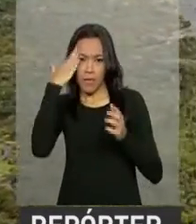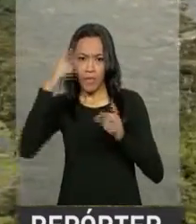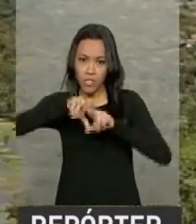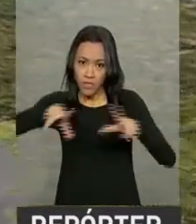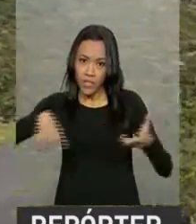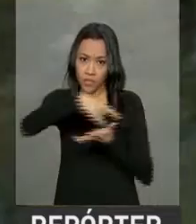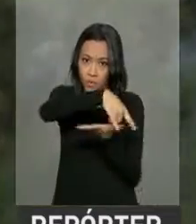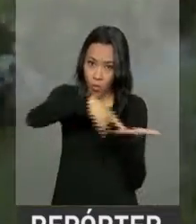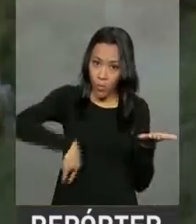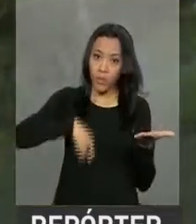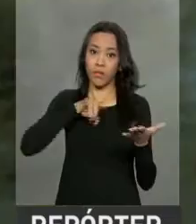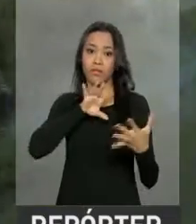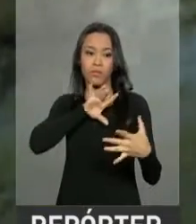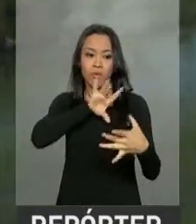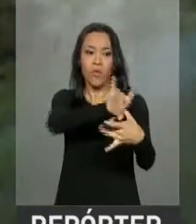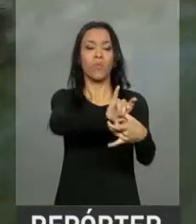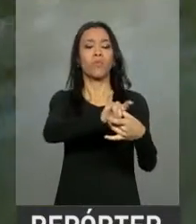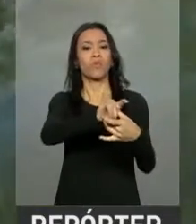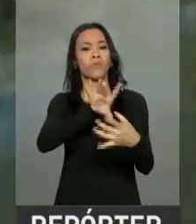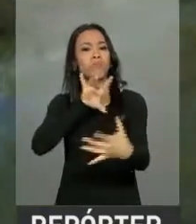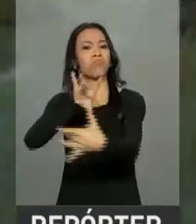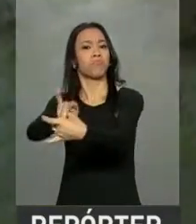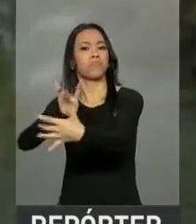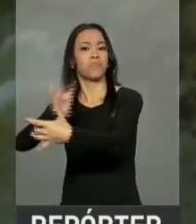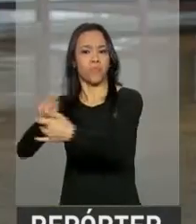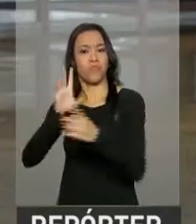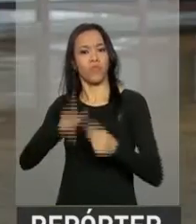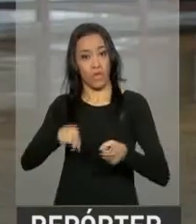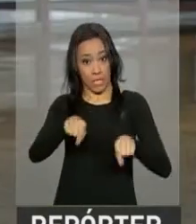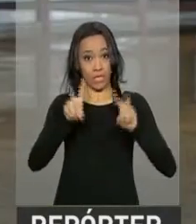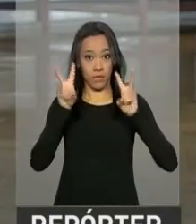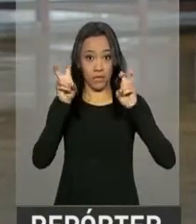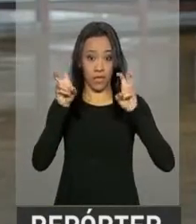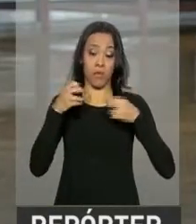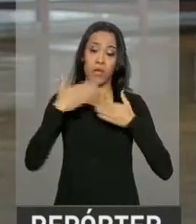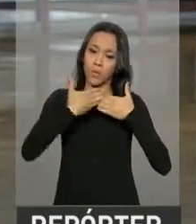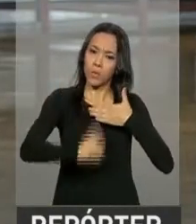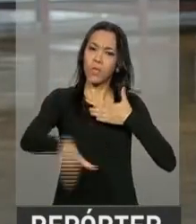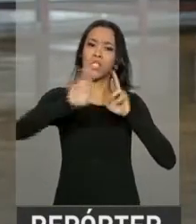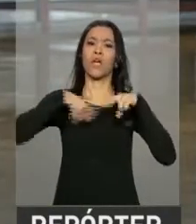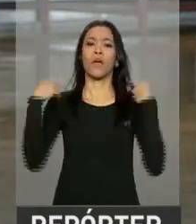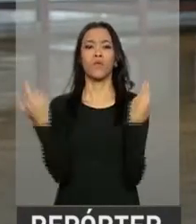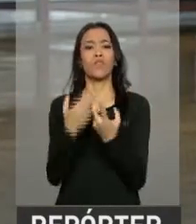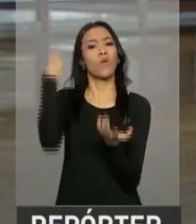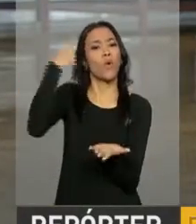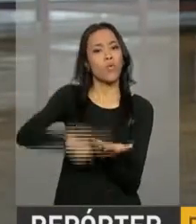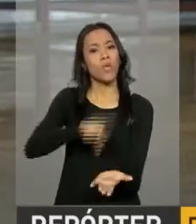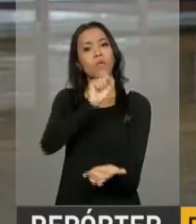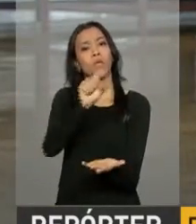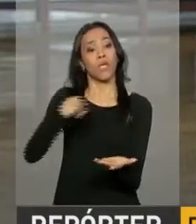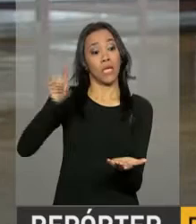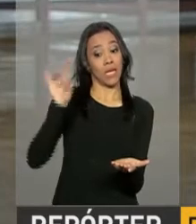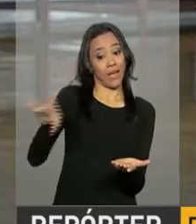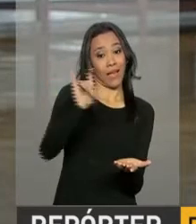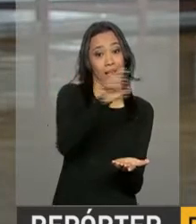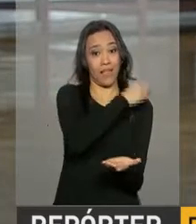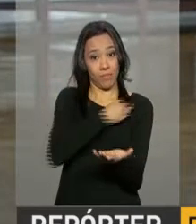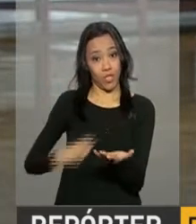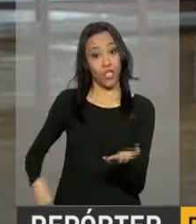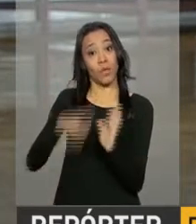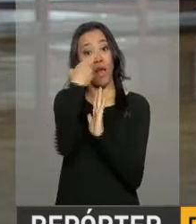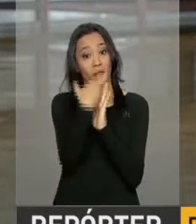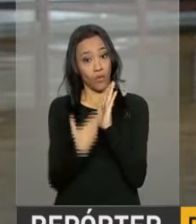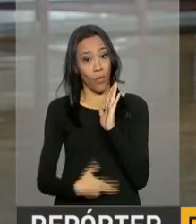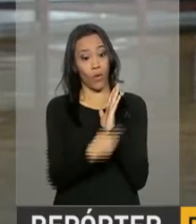com o contexto dos empreendimentos também foram debatidos durante a reunião também foi acertado que os ministros vão enviar relatórios semanais